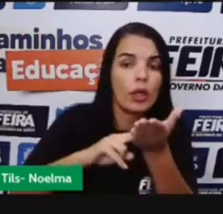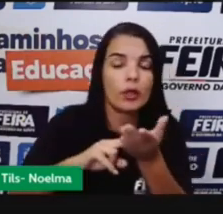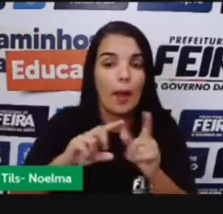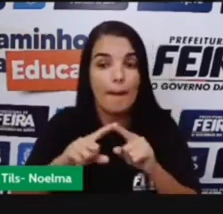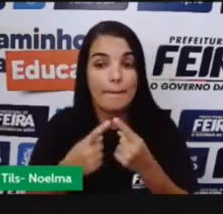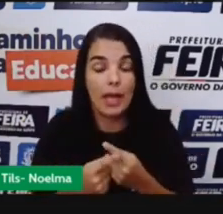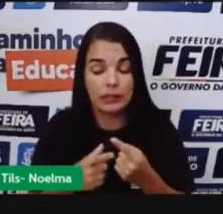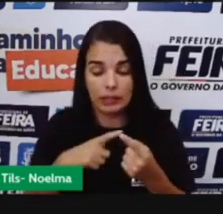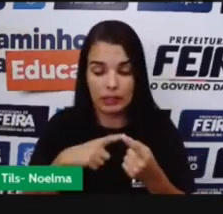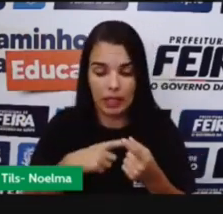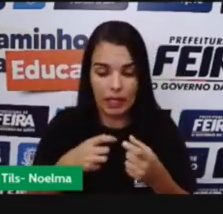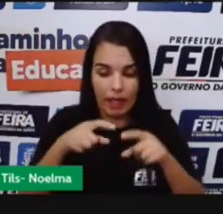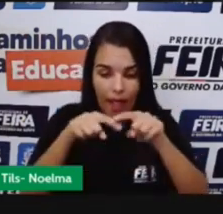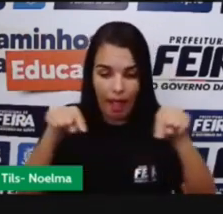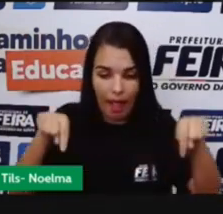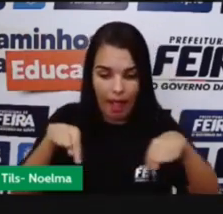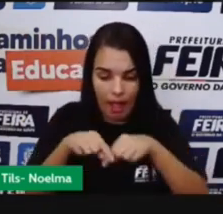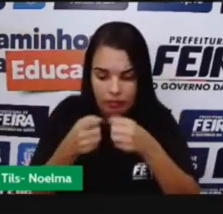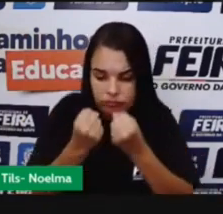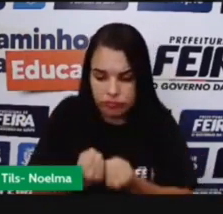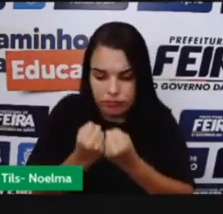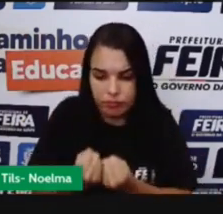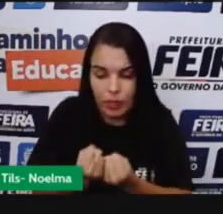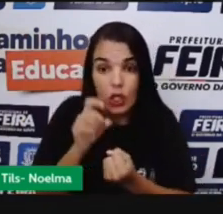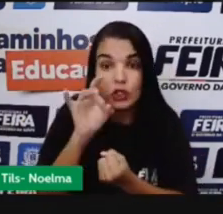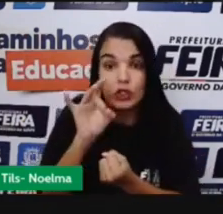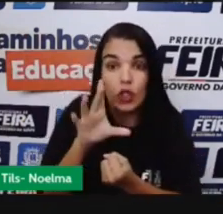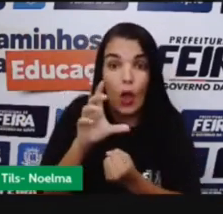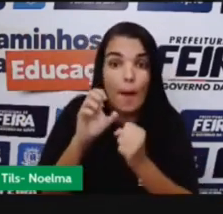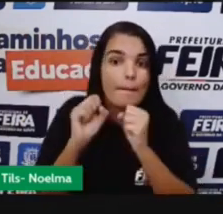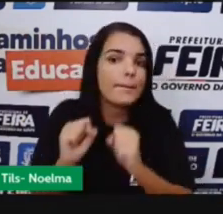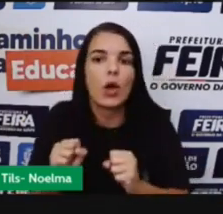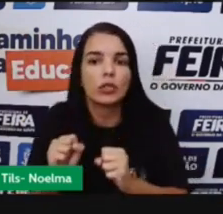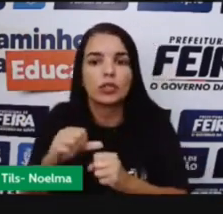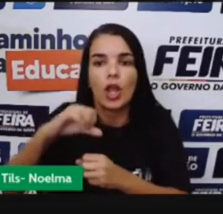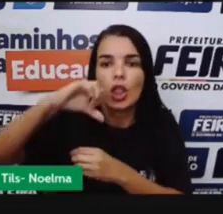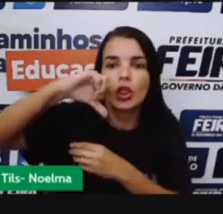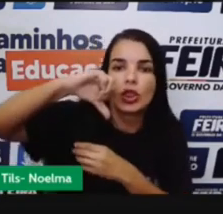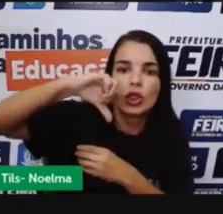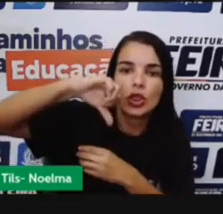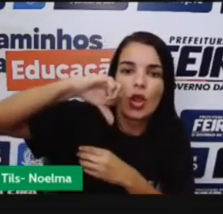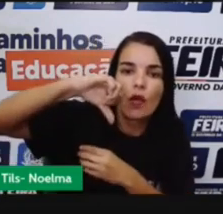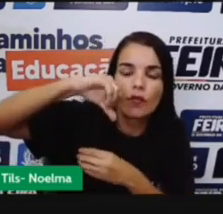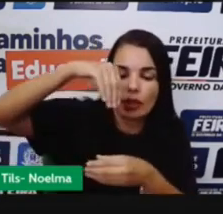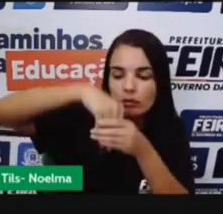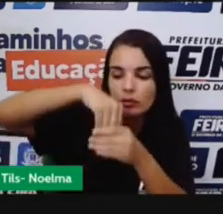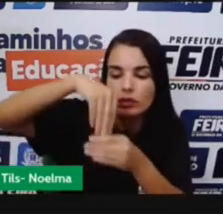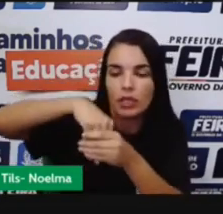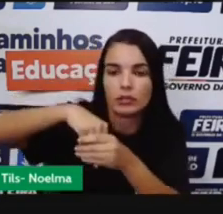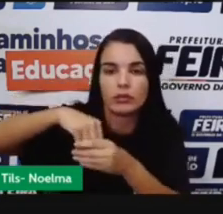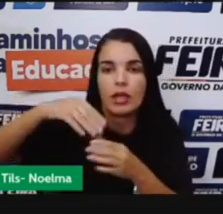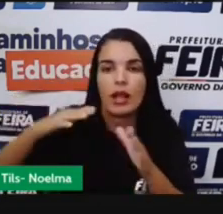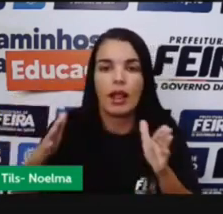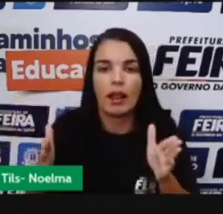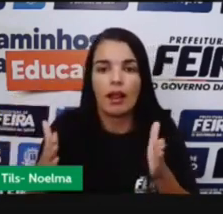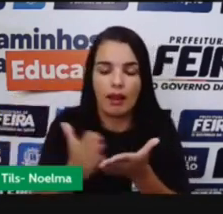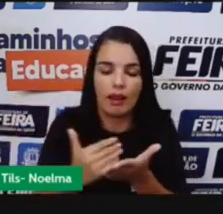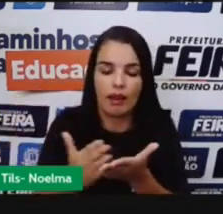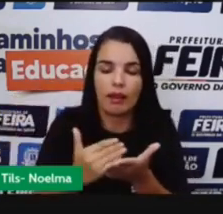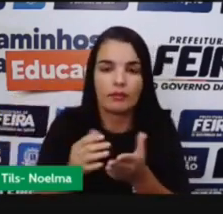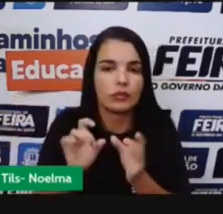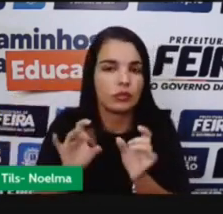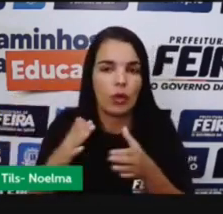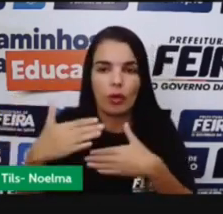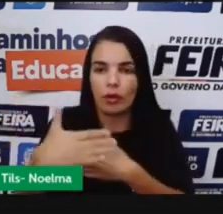caixa comporta apenas 9 livros. Cada caixa, 9 livros, certo? Então, vamos colocar